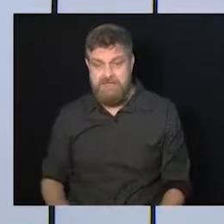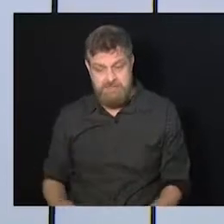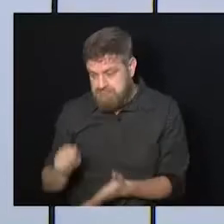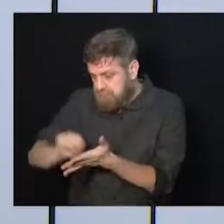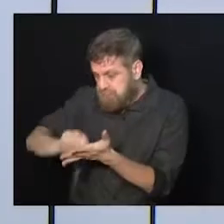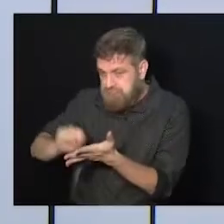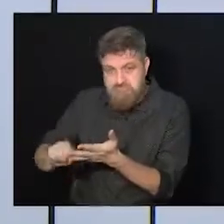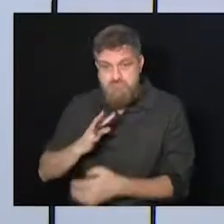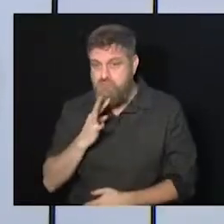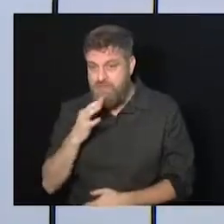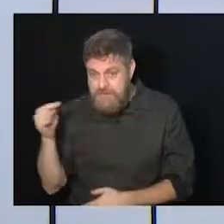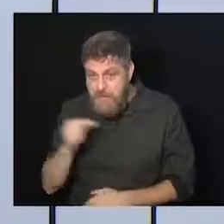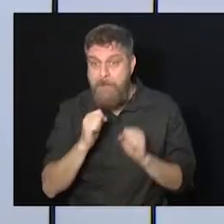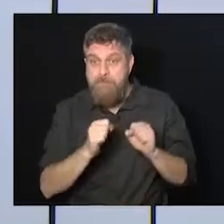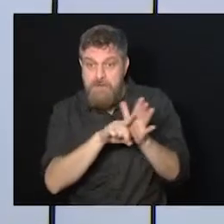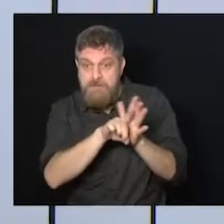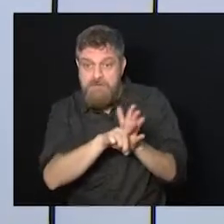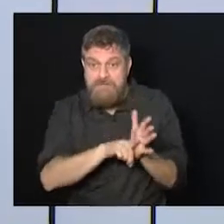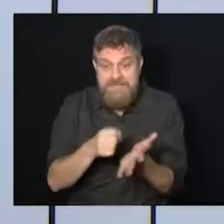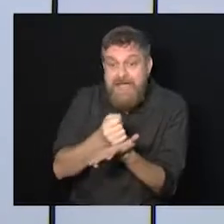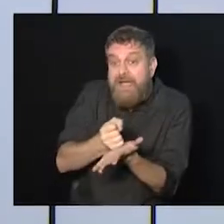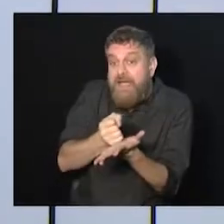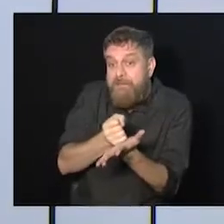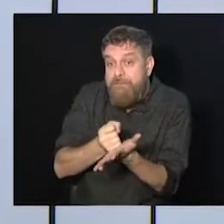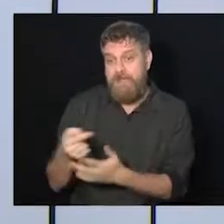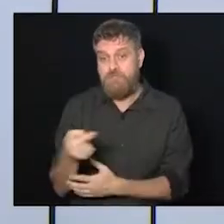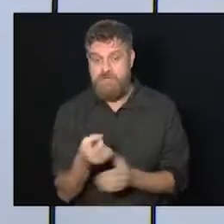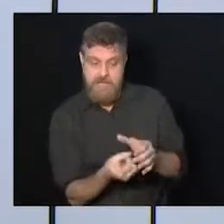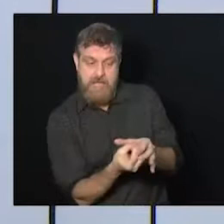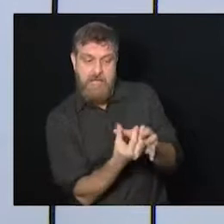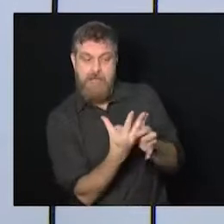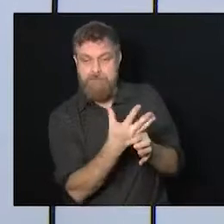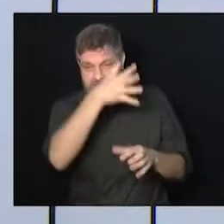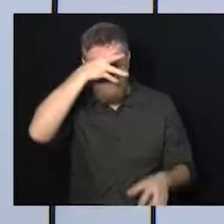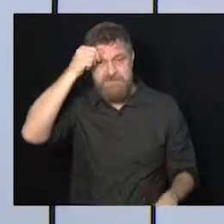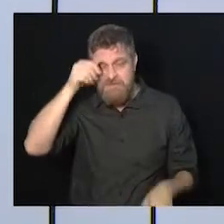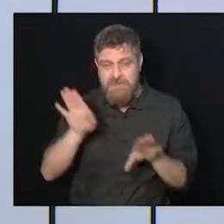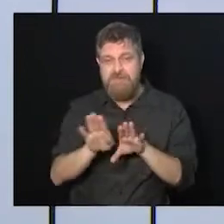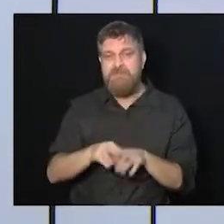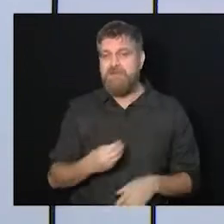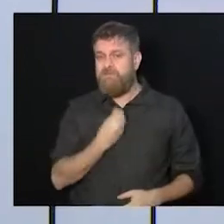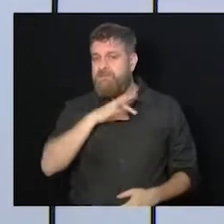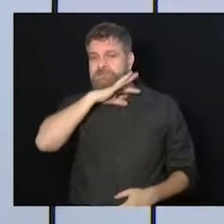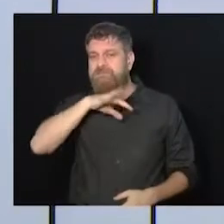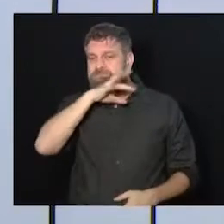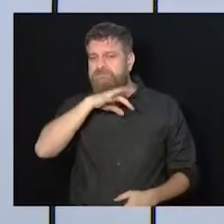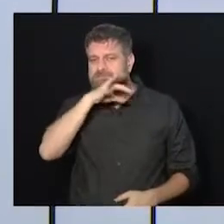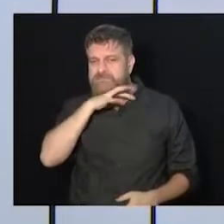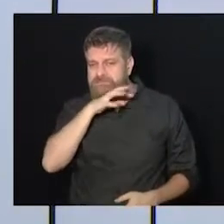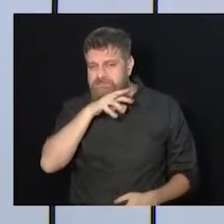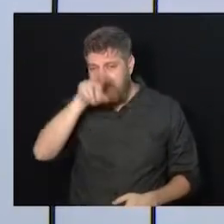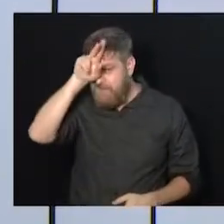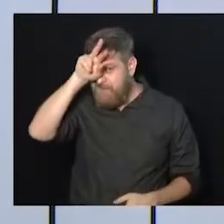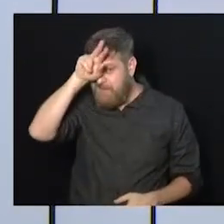e que podem ser fonte de estudos de fármacos, por exemplo, né? De outros organismos que lá vivem, de